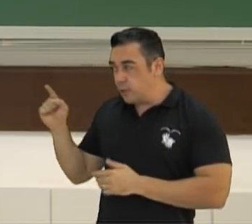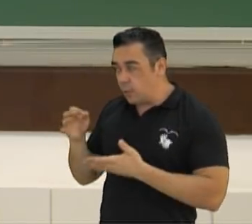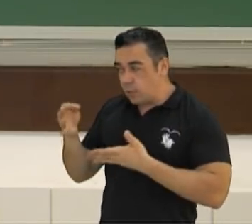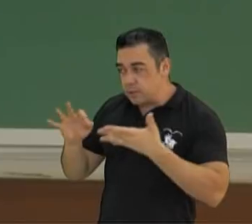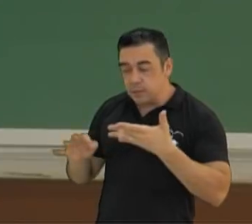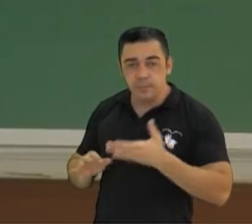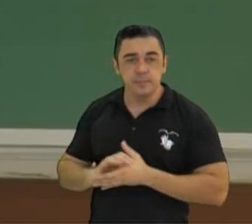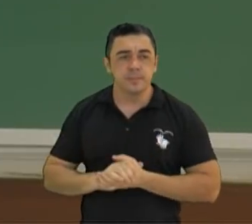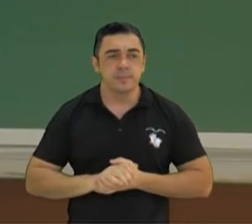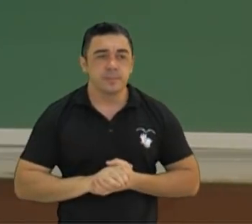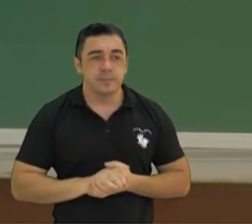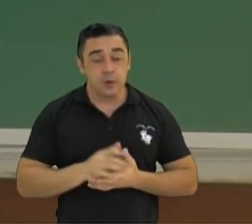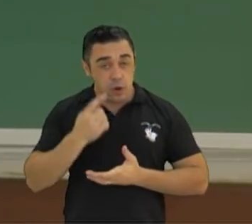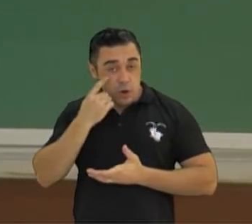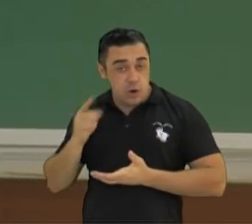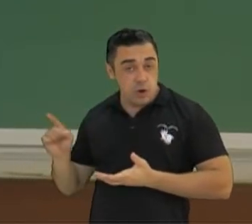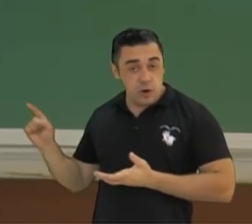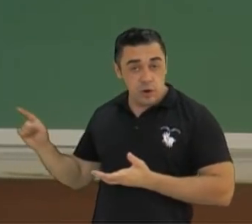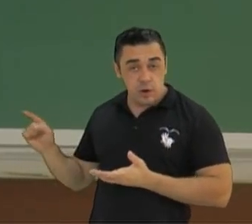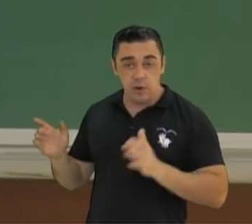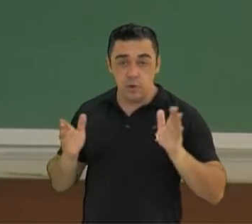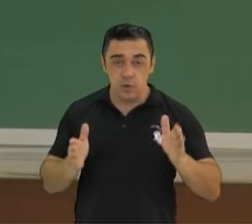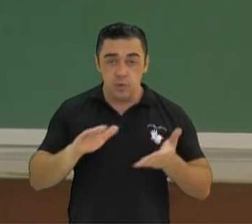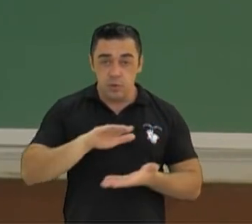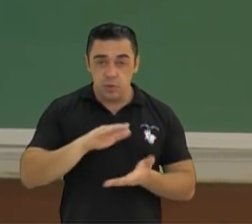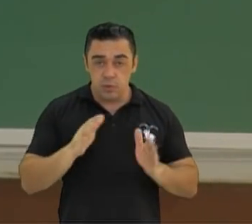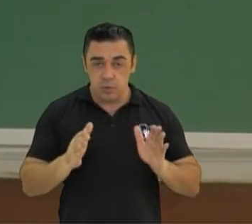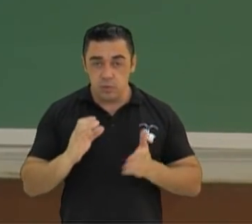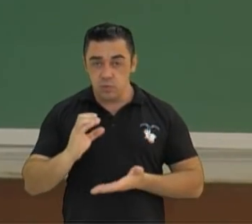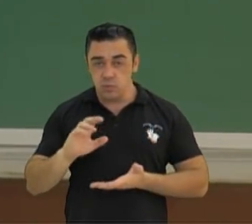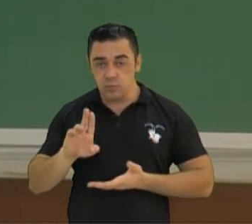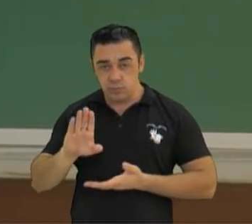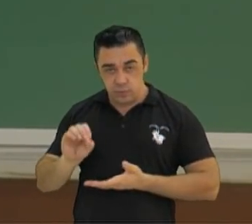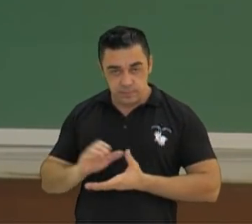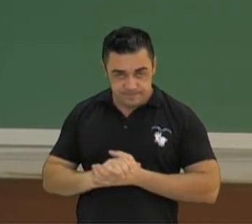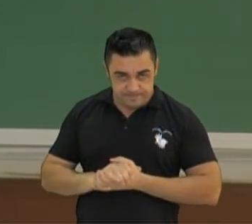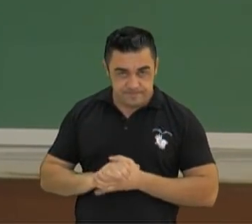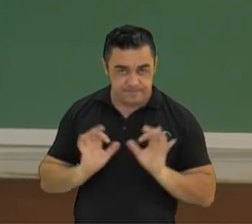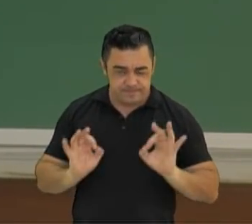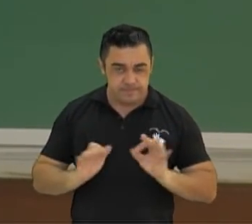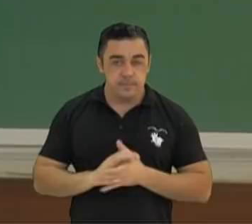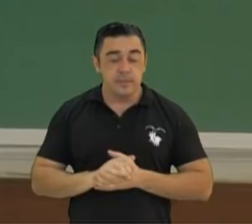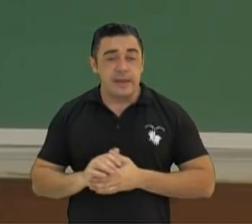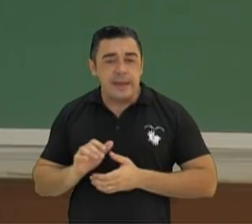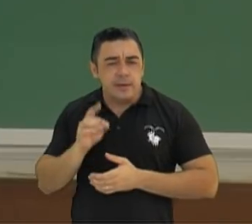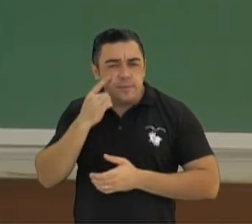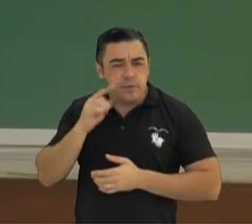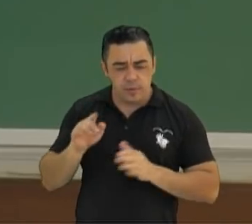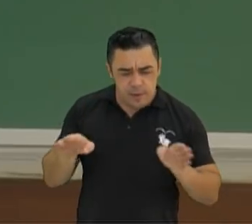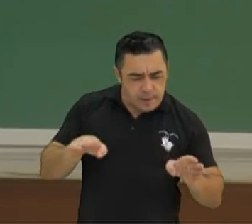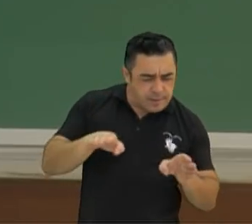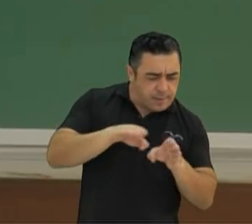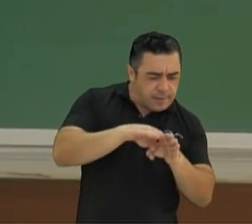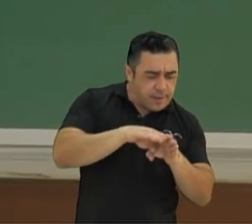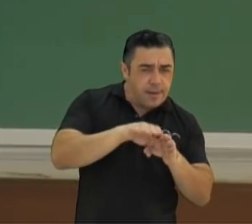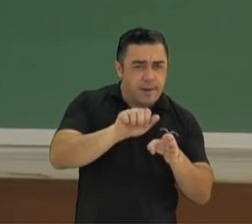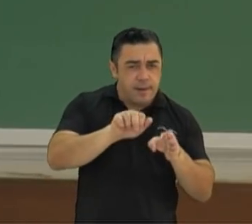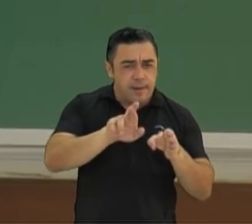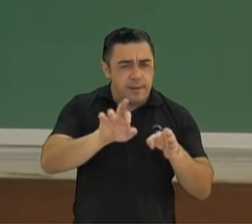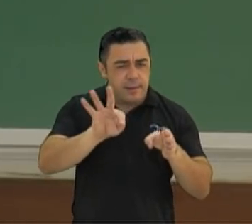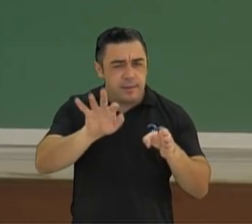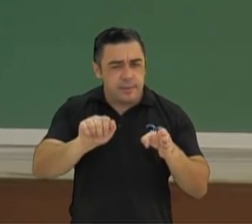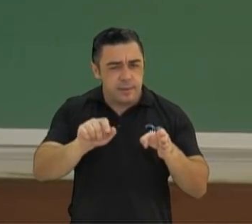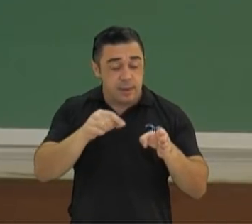Olhem lá, ó. Esse aqui é o nosso cubo. Cada aresta dessa vale